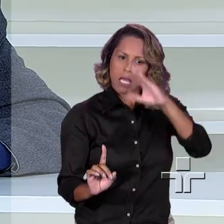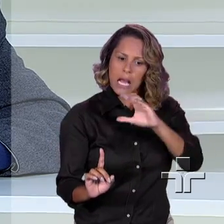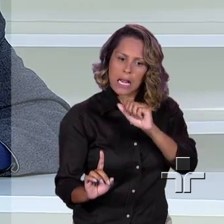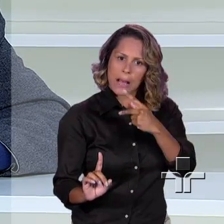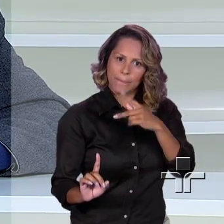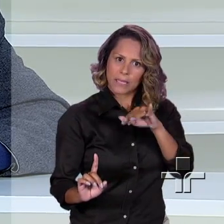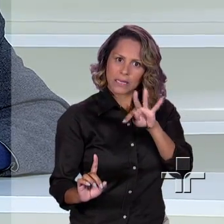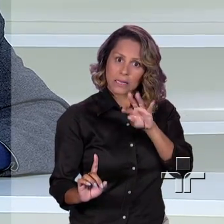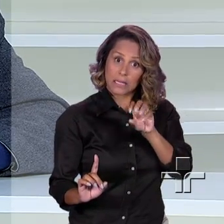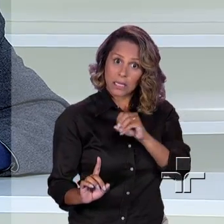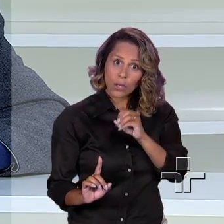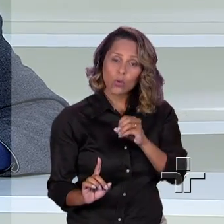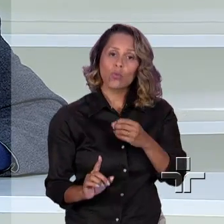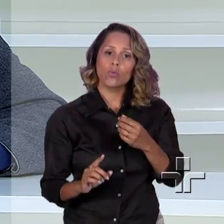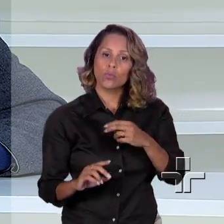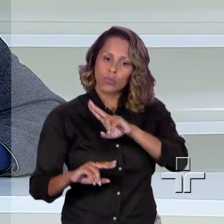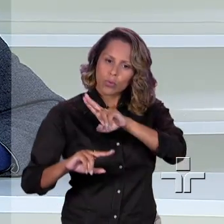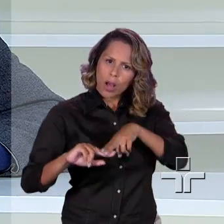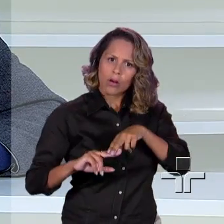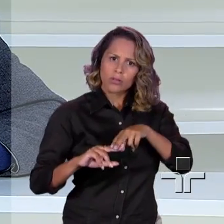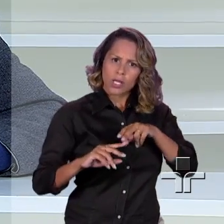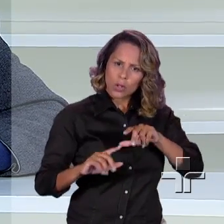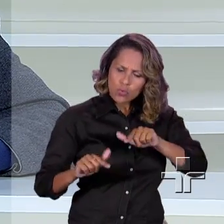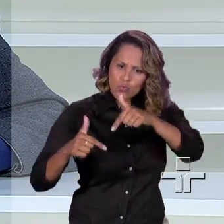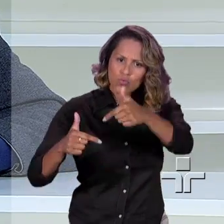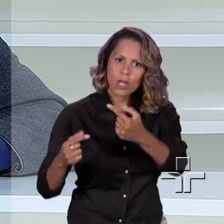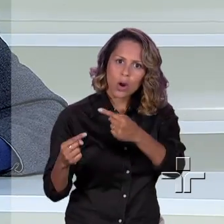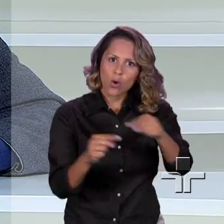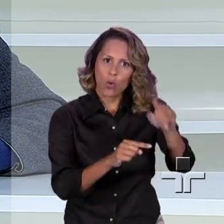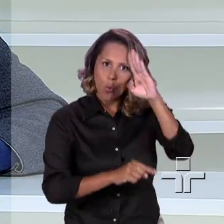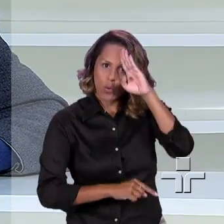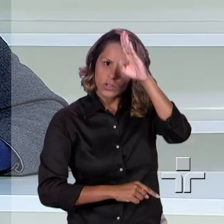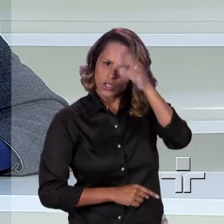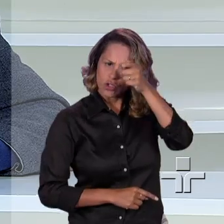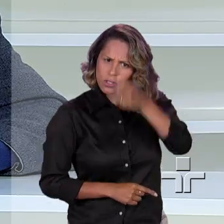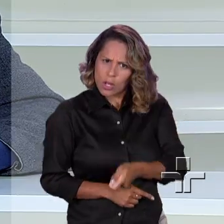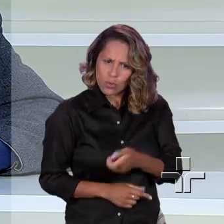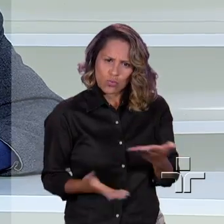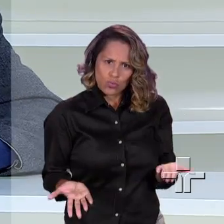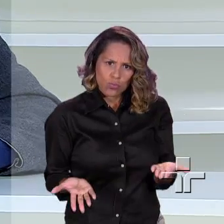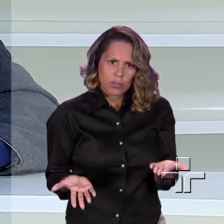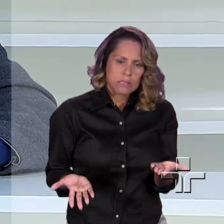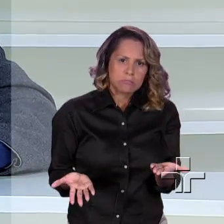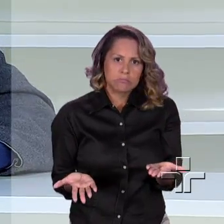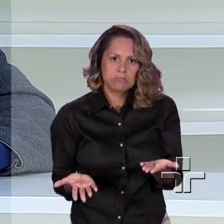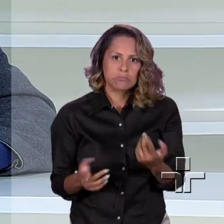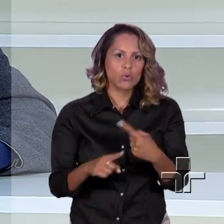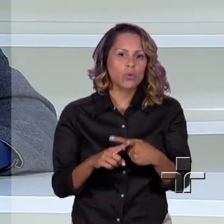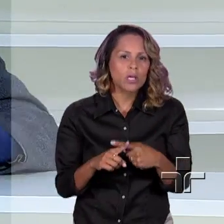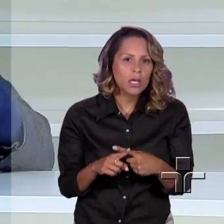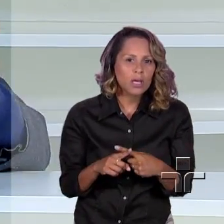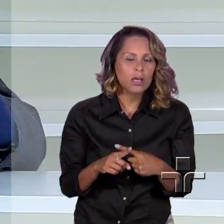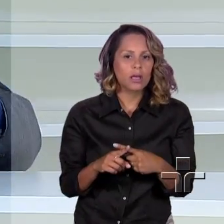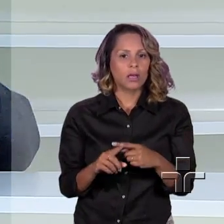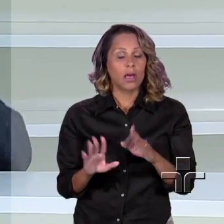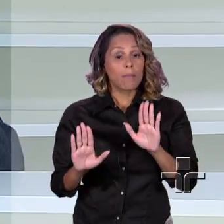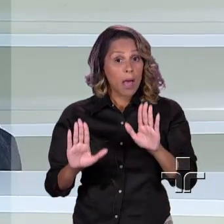que ele desempenhou na luta contra a ditadura militar no Brasil? O que você acha que predominou? Agora, para terminar,